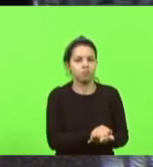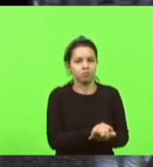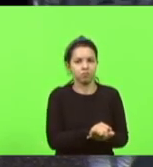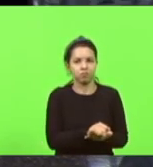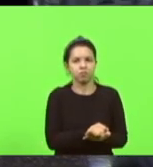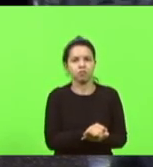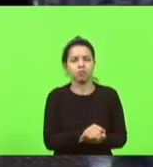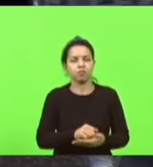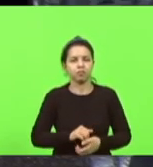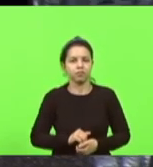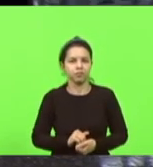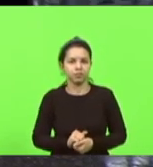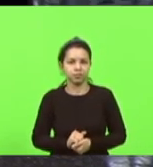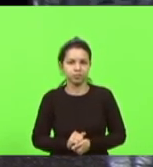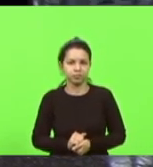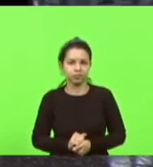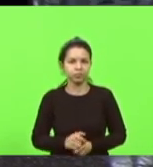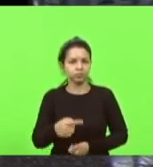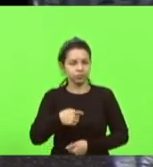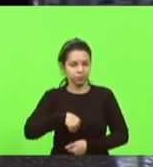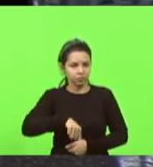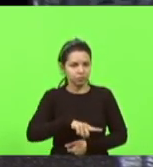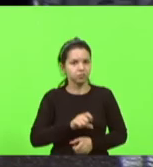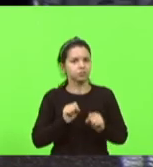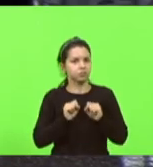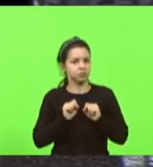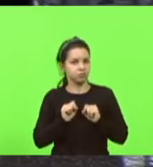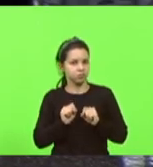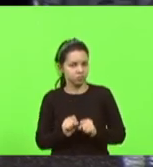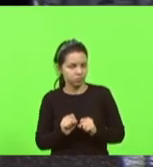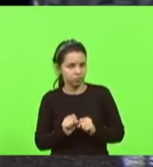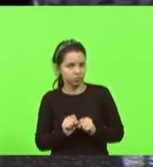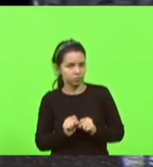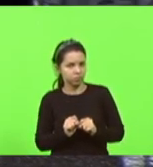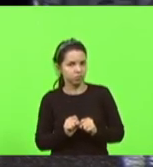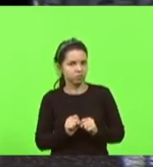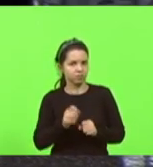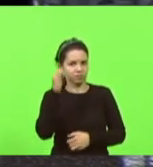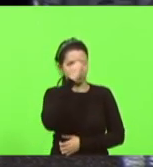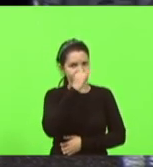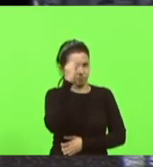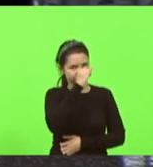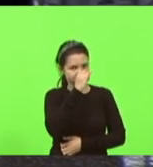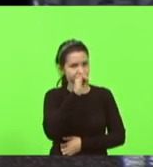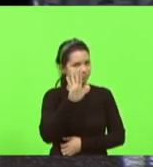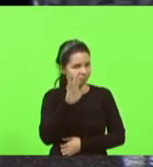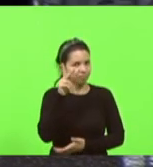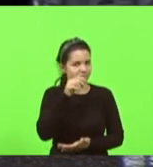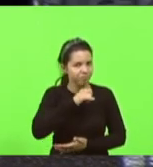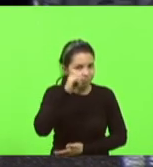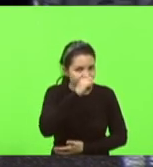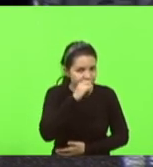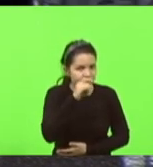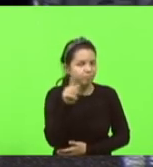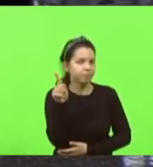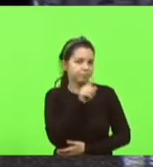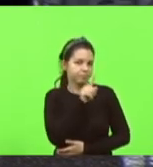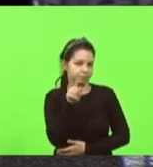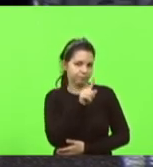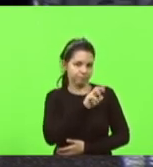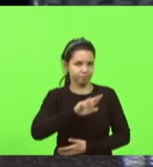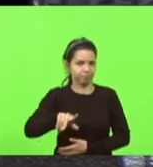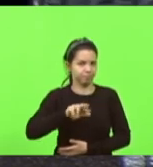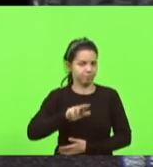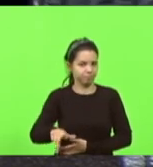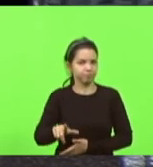que a gente pode se fazer de bobo, mas não é bobo. Então, o projeto de lei é